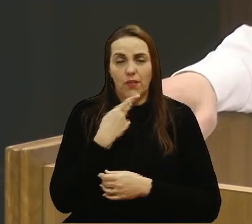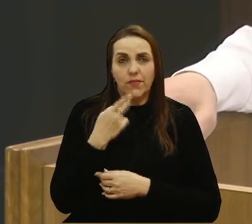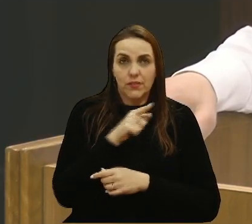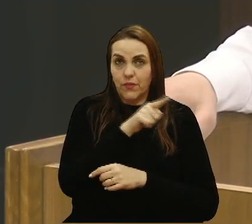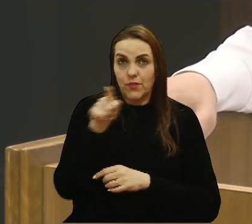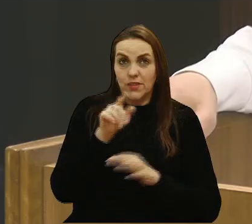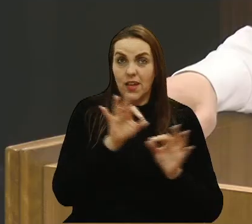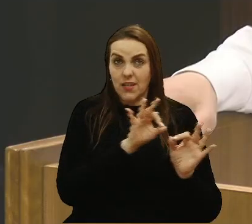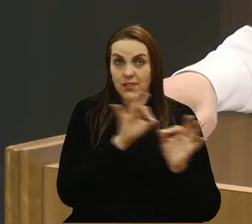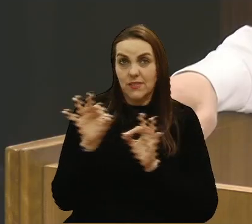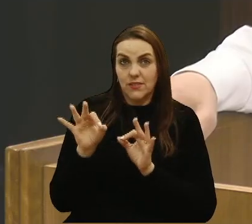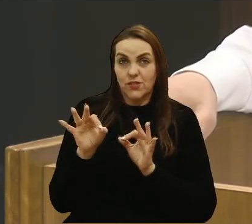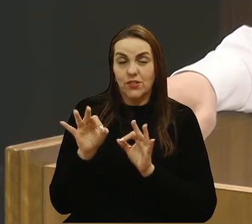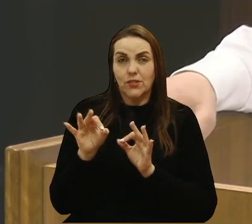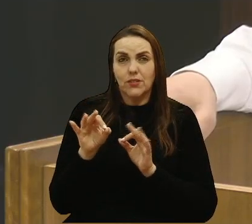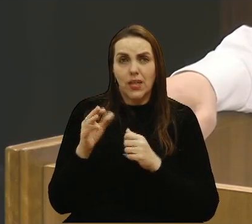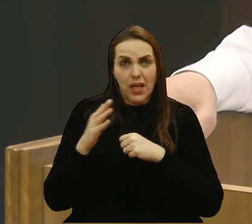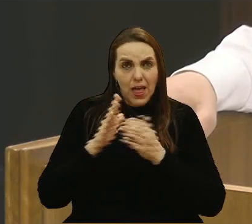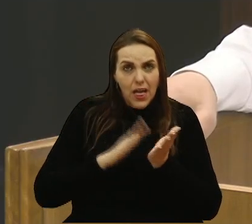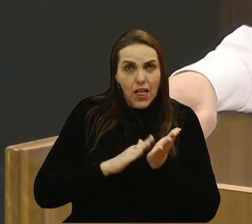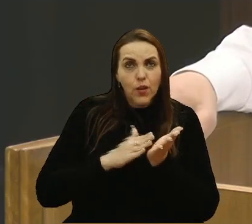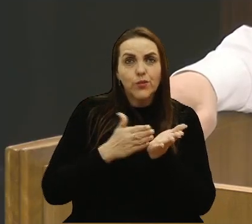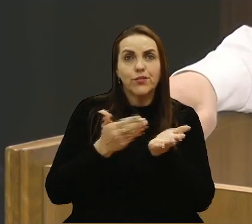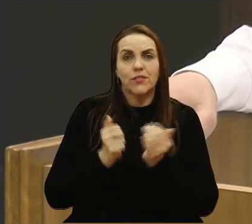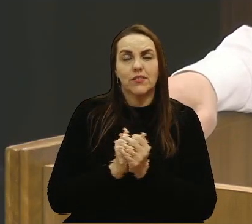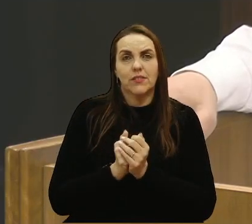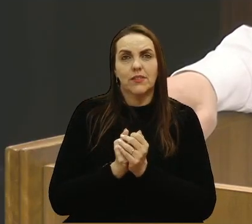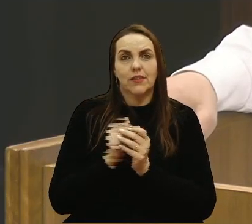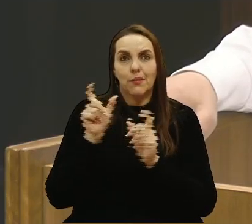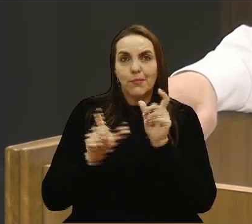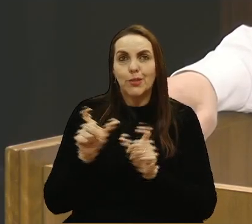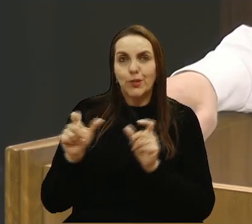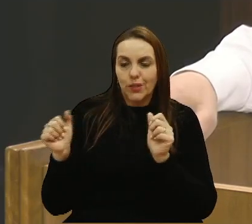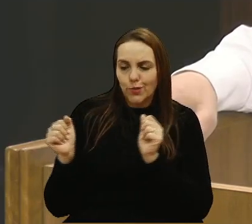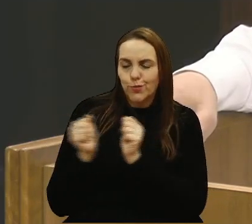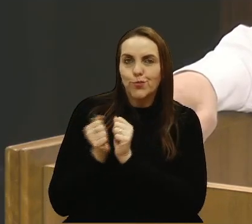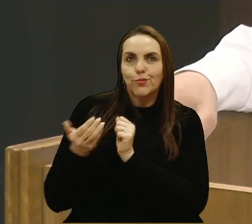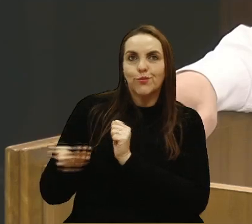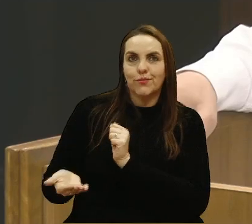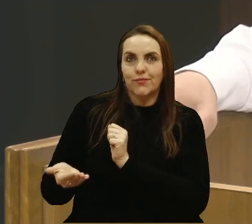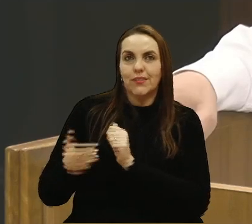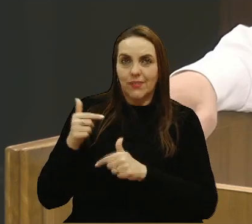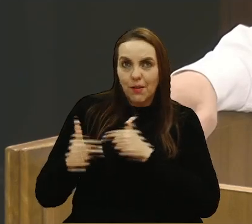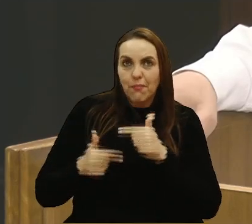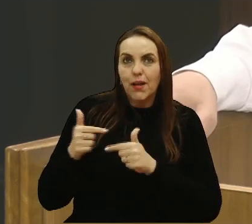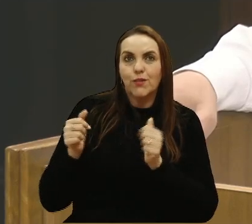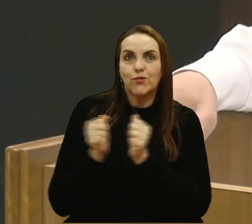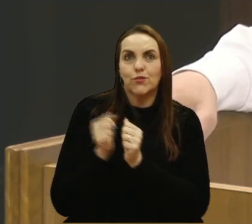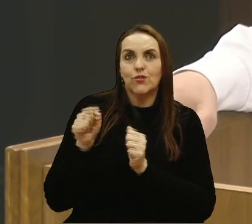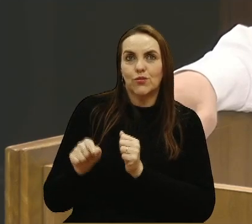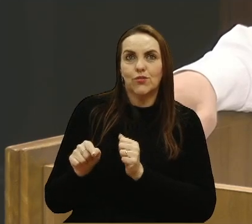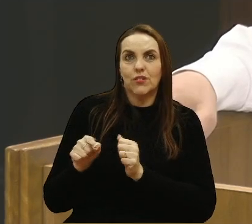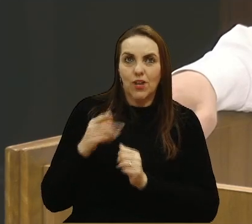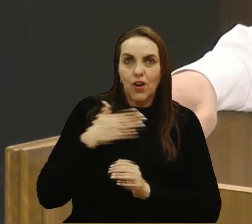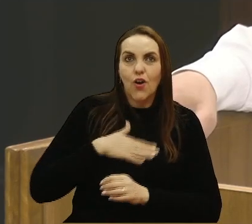assistindo, elogie quem está com você, quem está ao seu lado, quem trabalha por você, quem gosta de